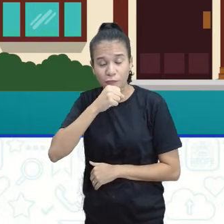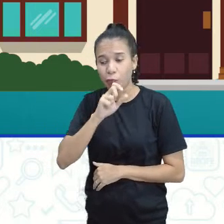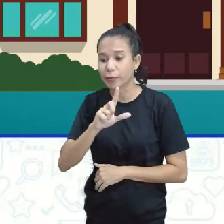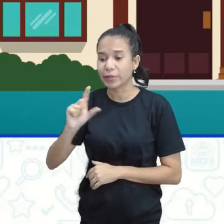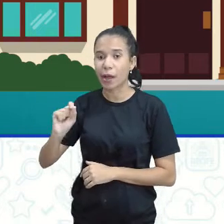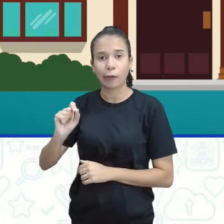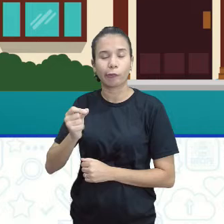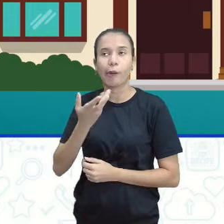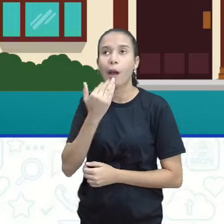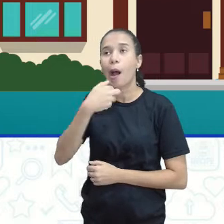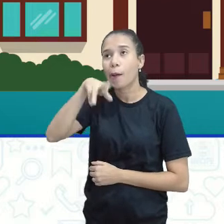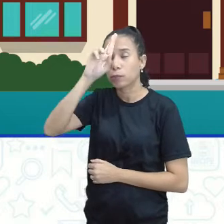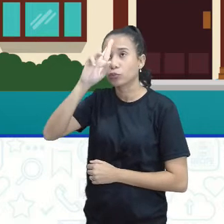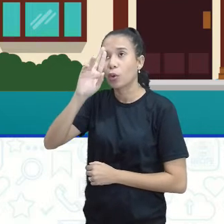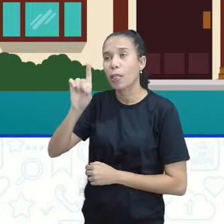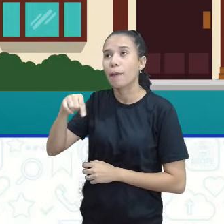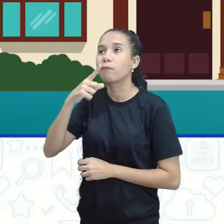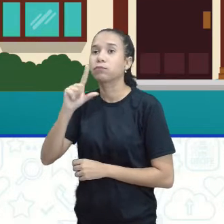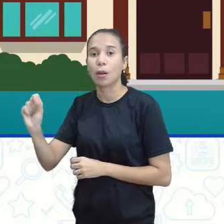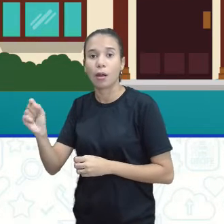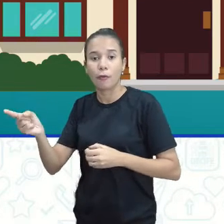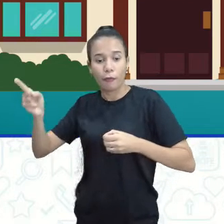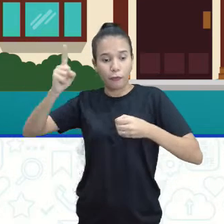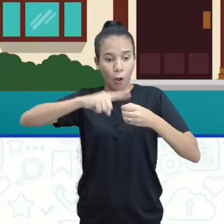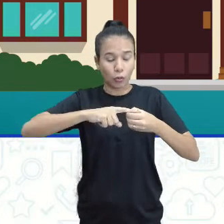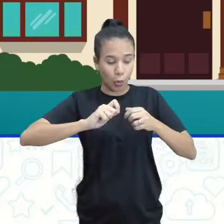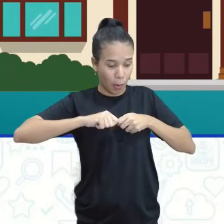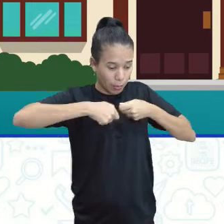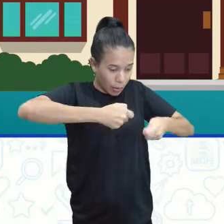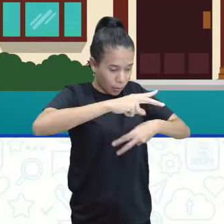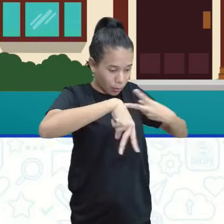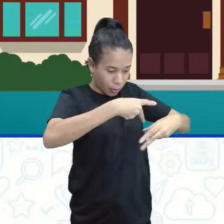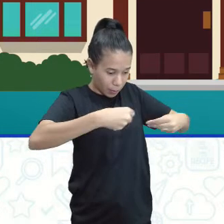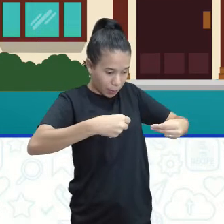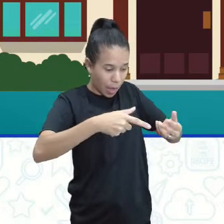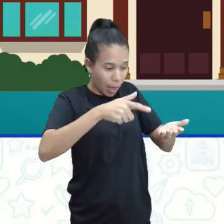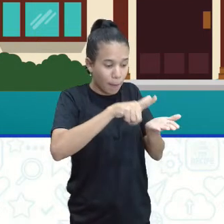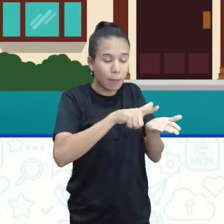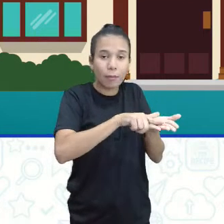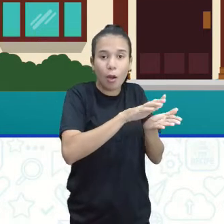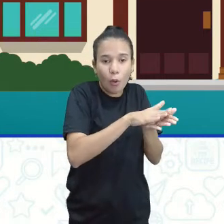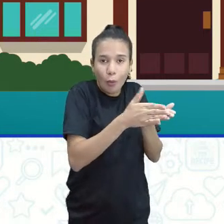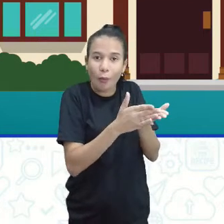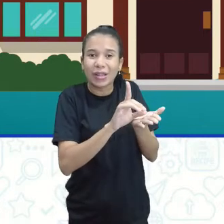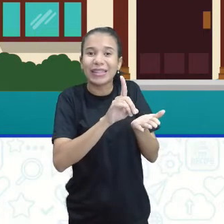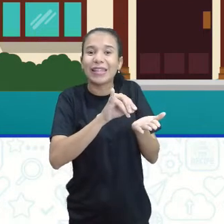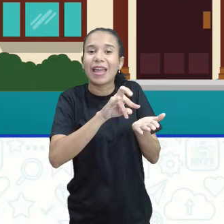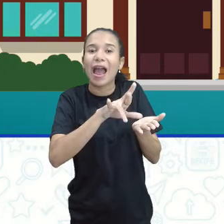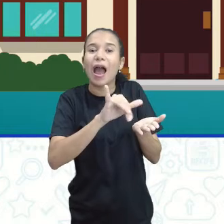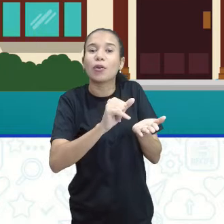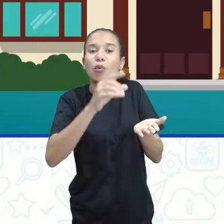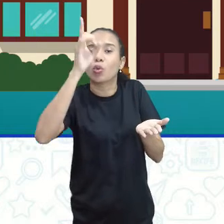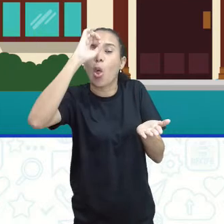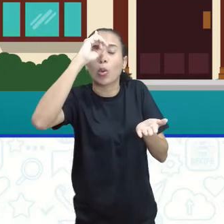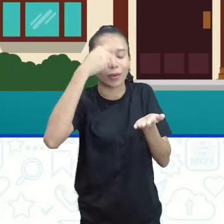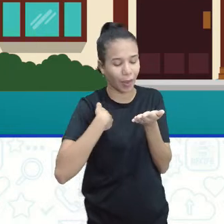depois do almoço e voltara com um diário para mim. Assim, comecei a escrever todas as